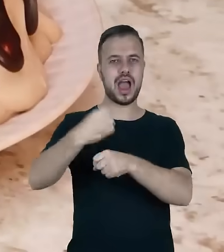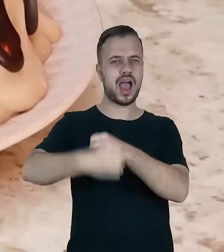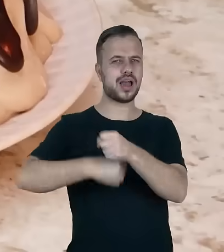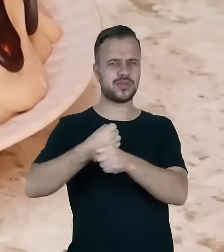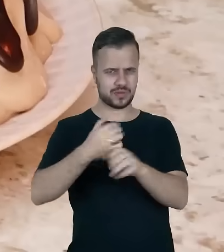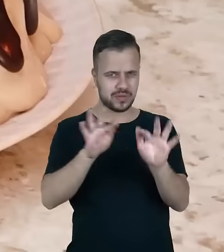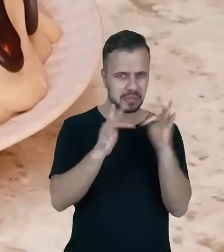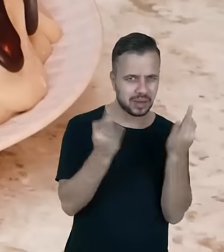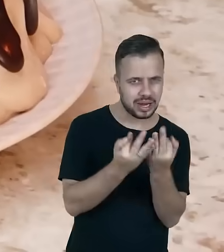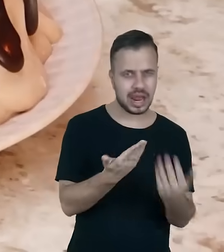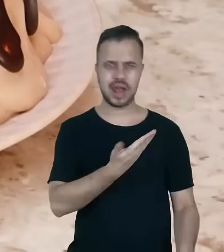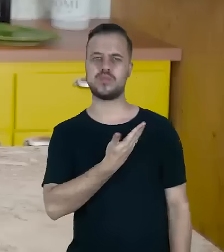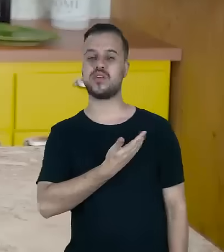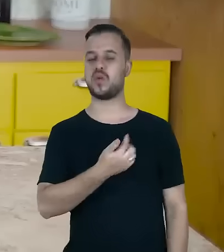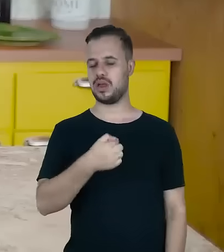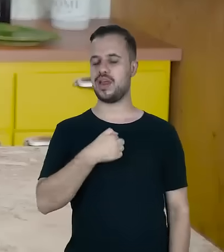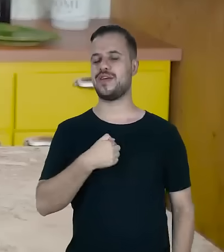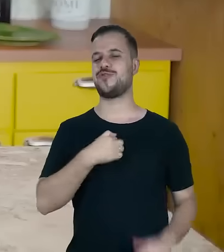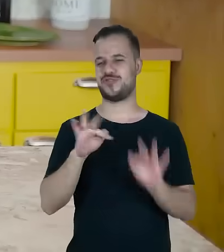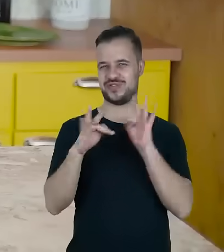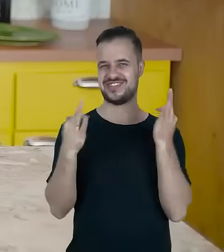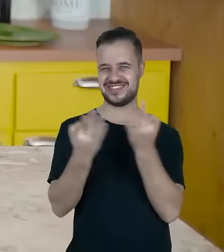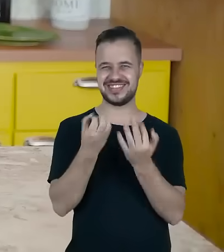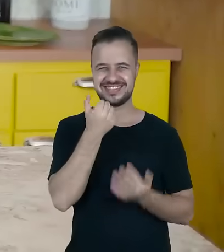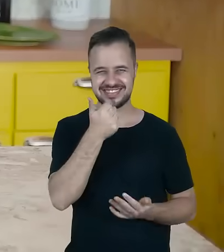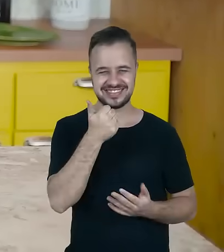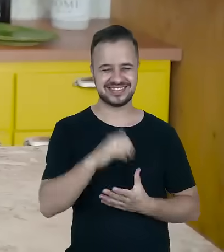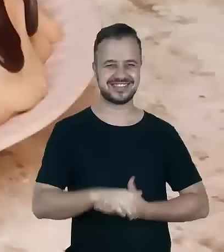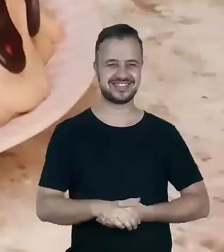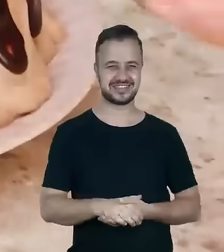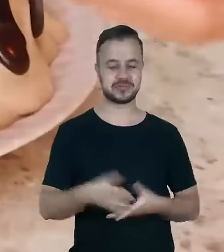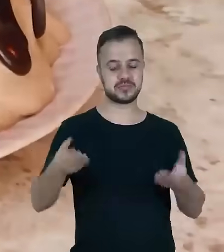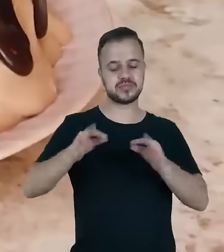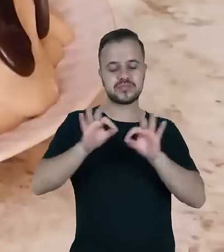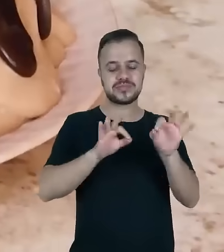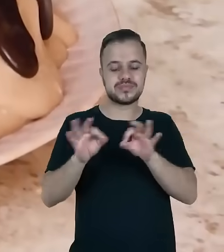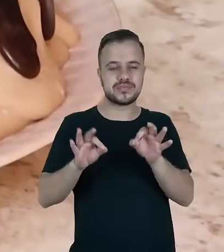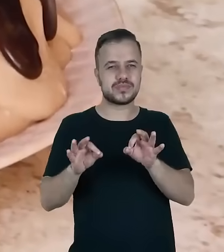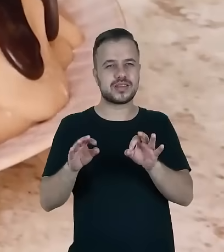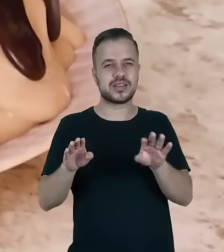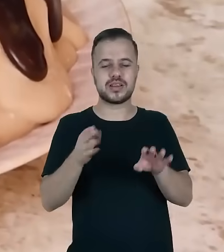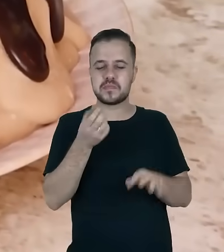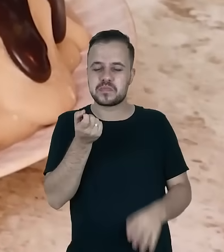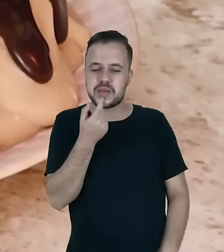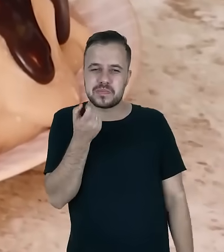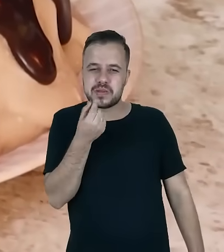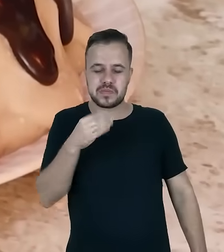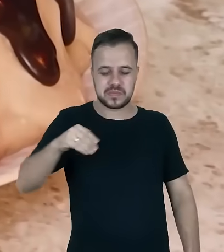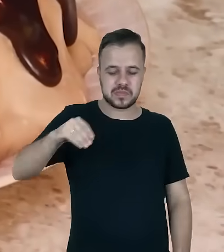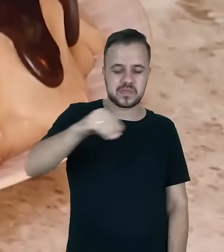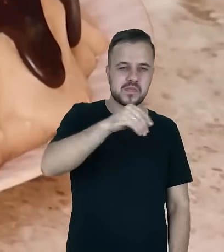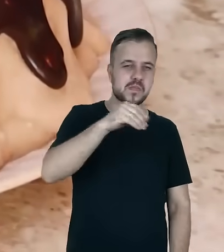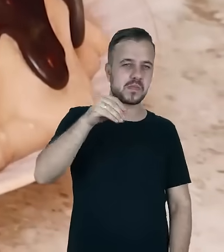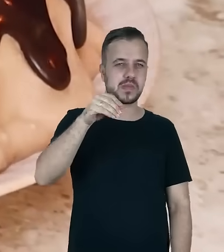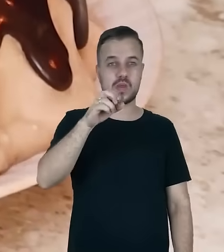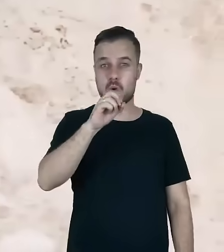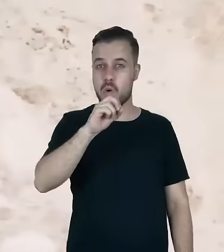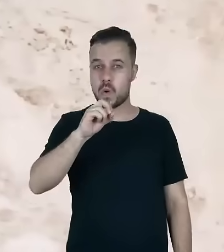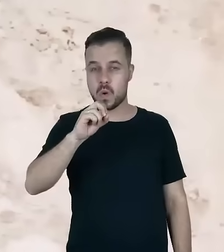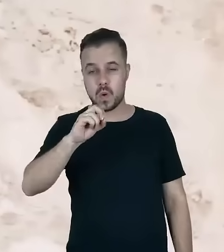Com os amigos? Gente, eu passei com a família, tá bom? E aqui agora você pode decorar com alguns